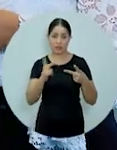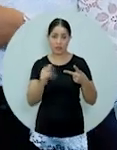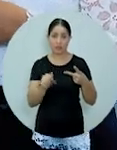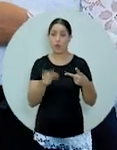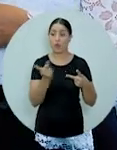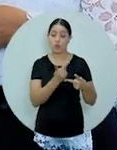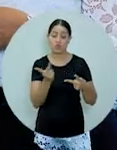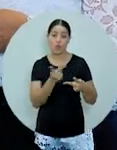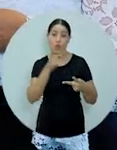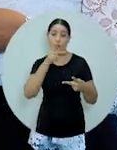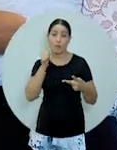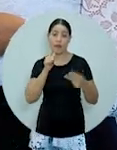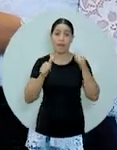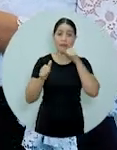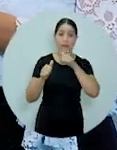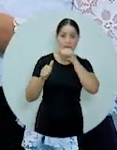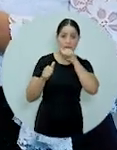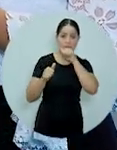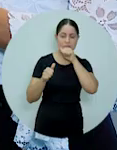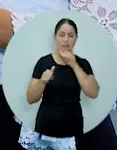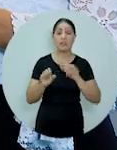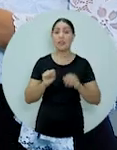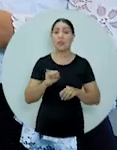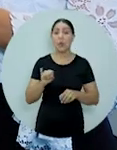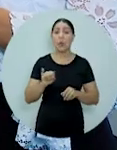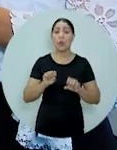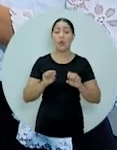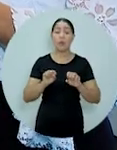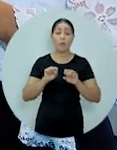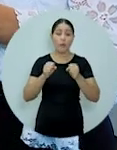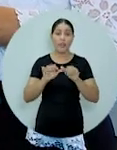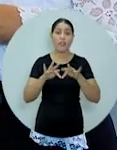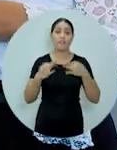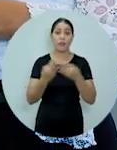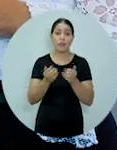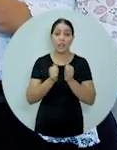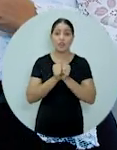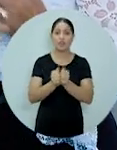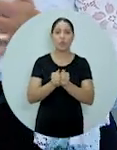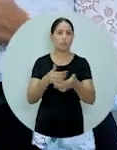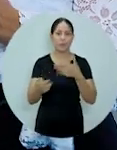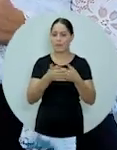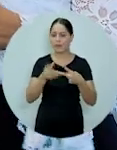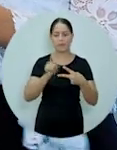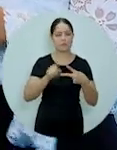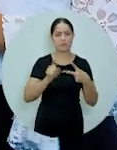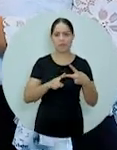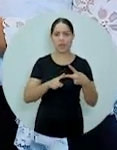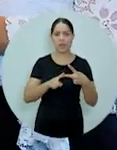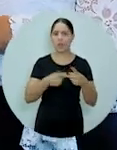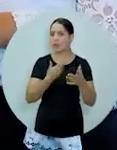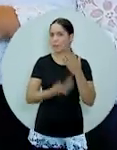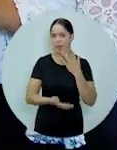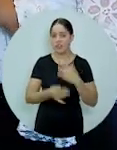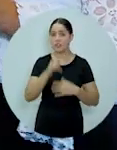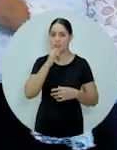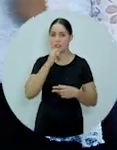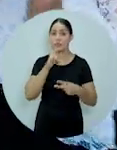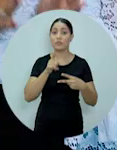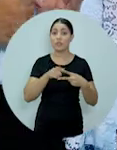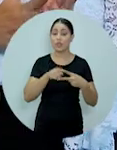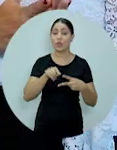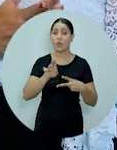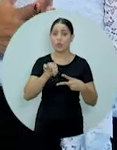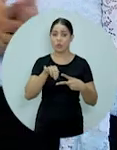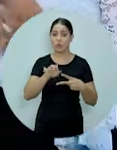decisões. Mas cuidado, a gente tem o poder familiar. O pai ou a mãe não perde o poder familiar independente da espécie de guarda. Então, se eu